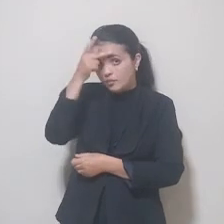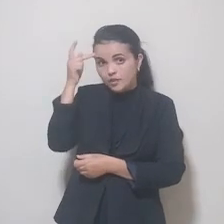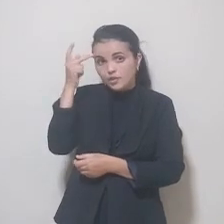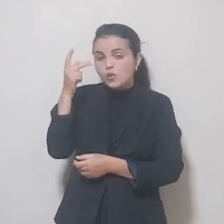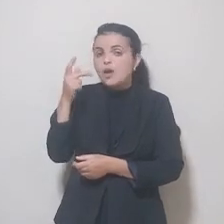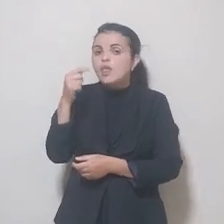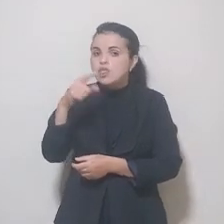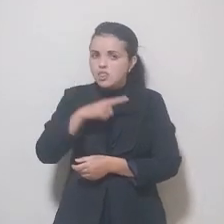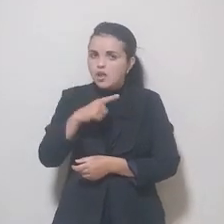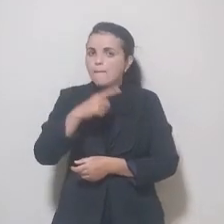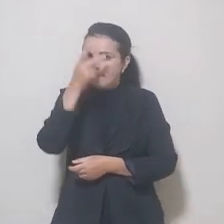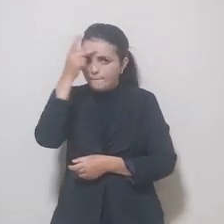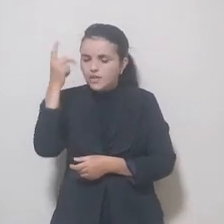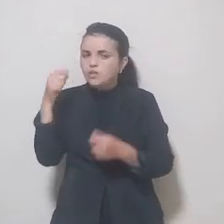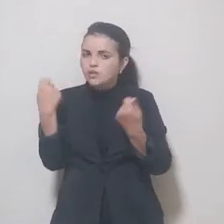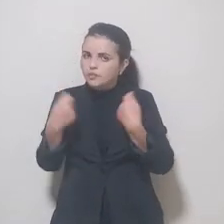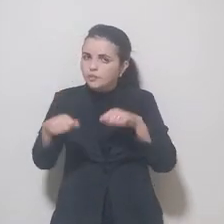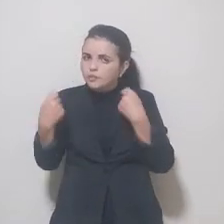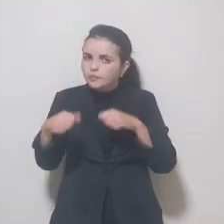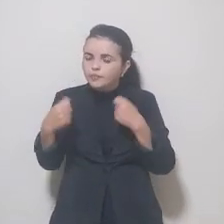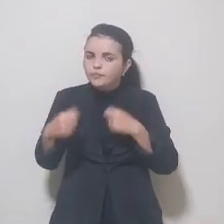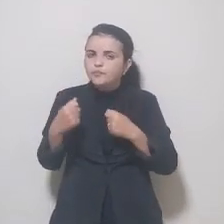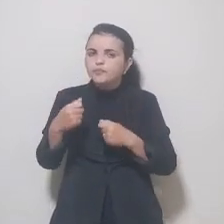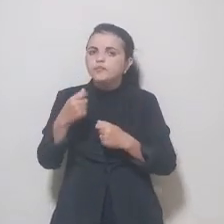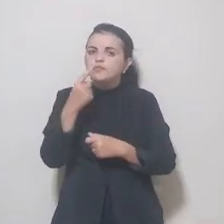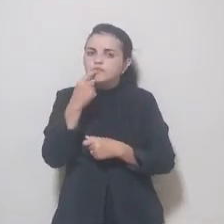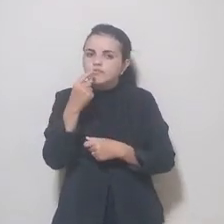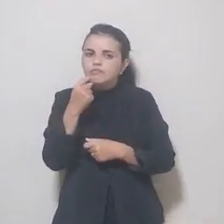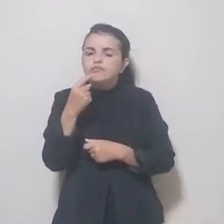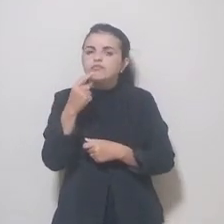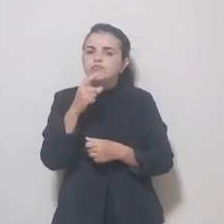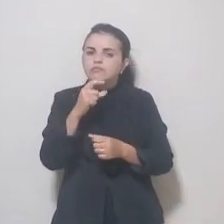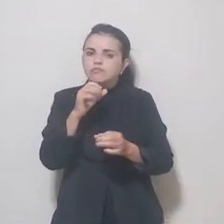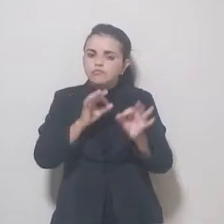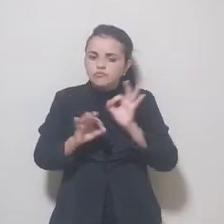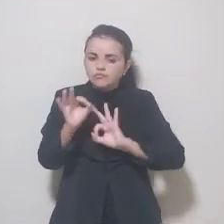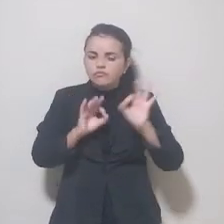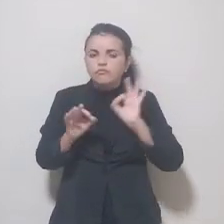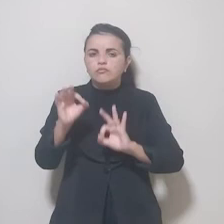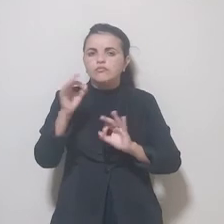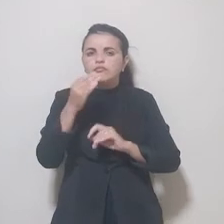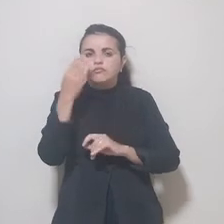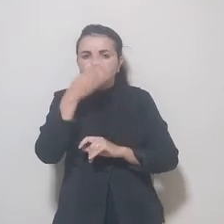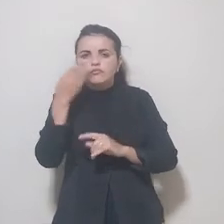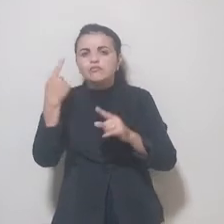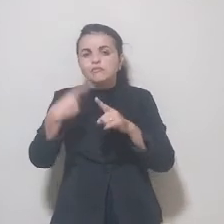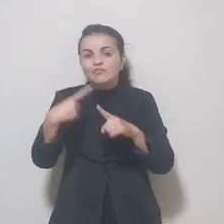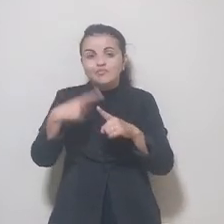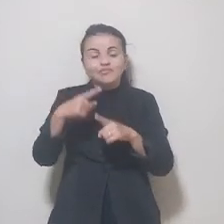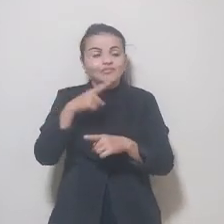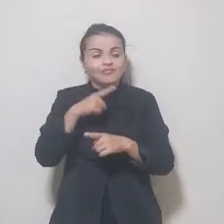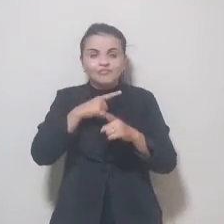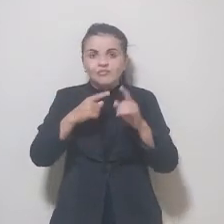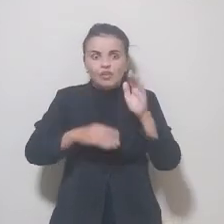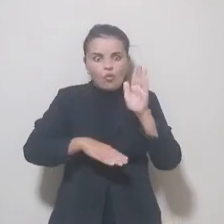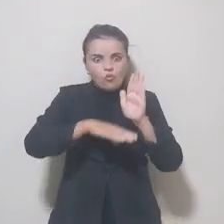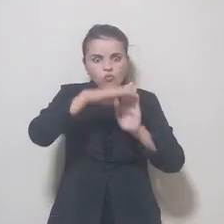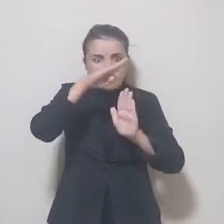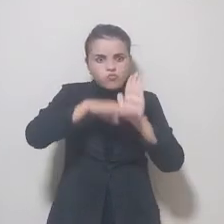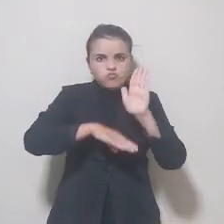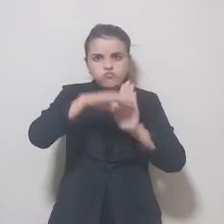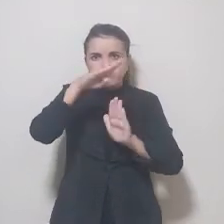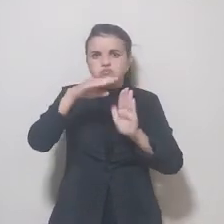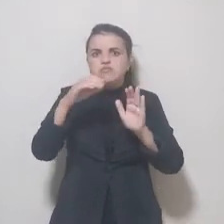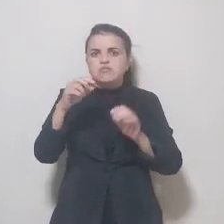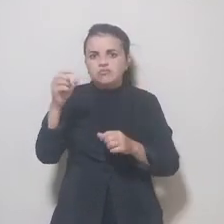o pâncreas, as glândulas pancreáticas não funcionam de forma adequada e acabam não produzindo uma quantidade ideal. Então, por isso que algumas pessoas